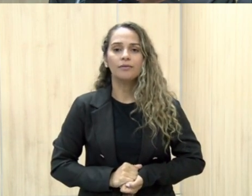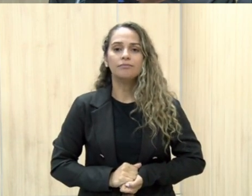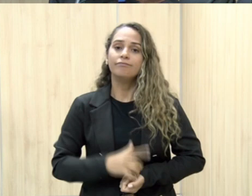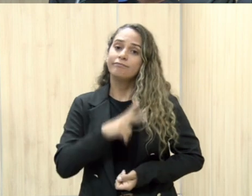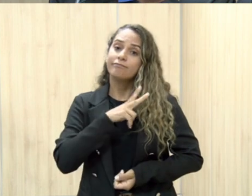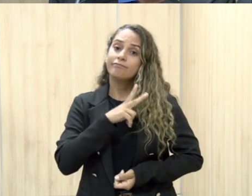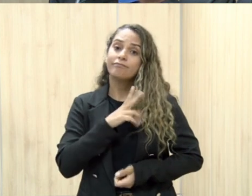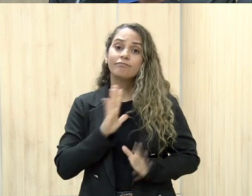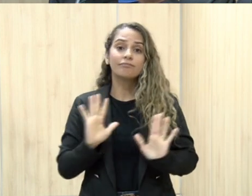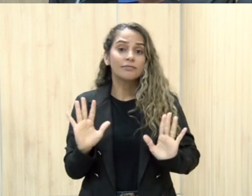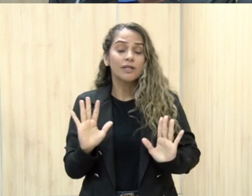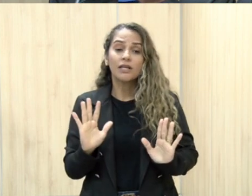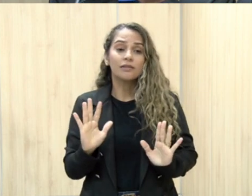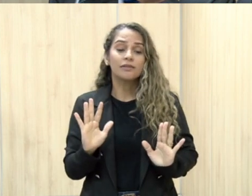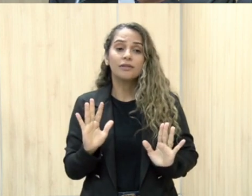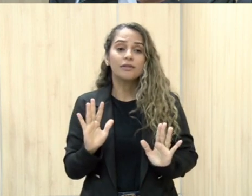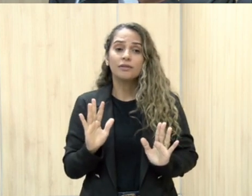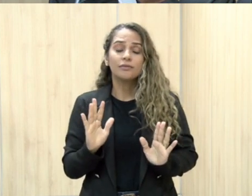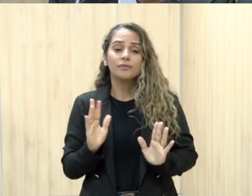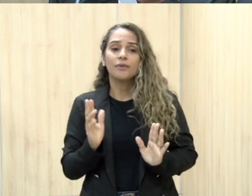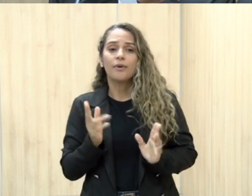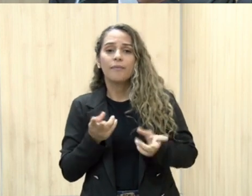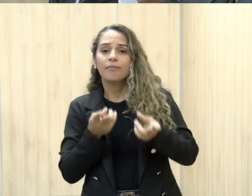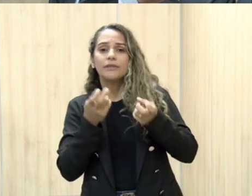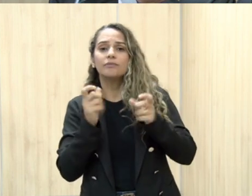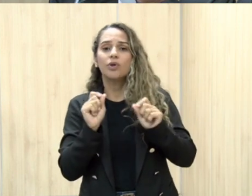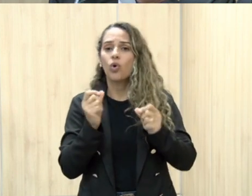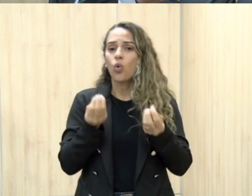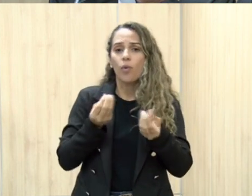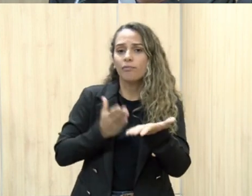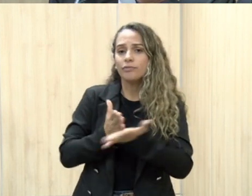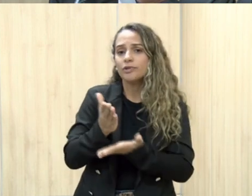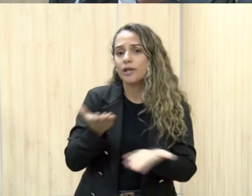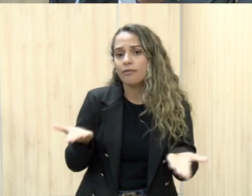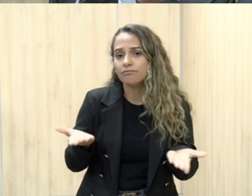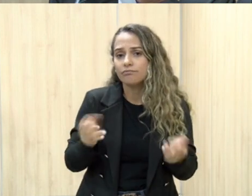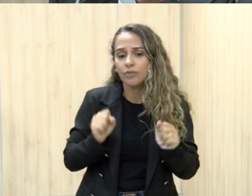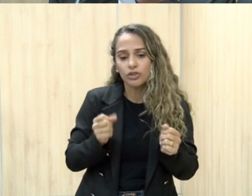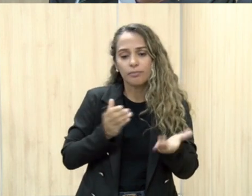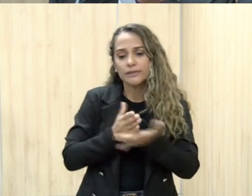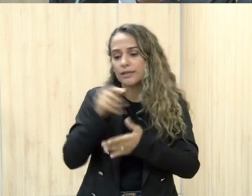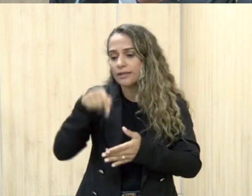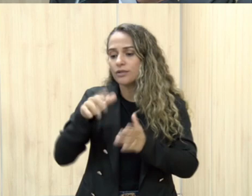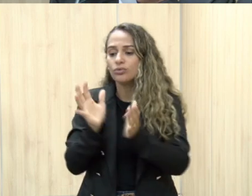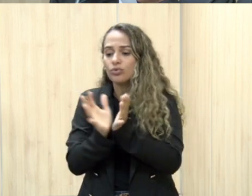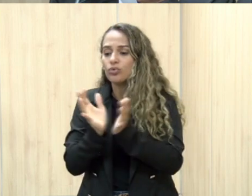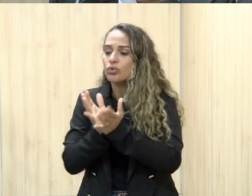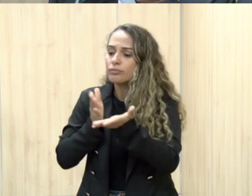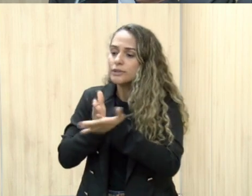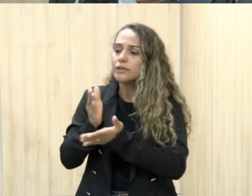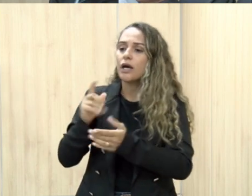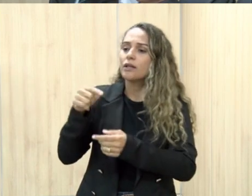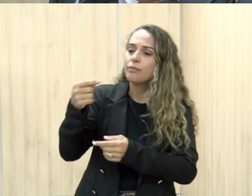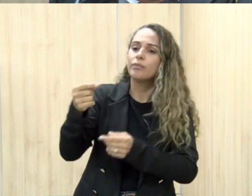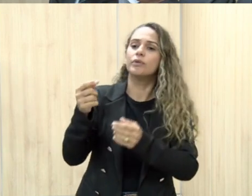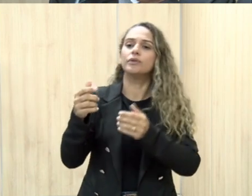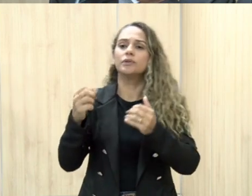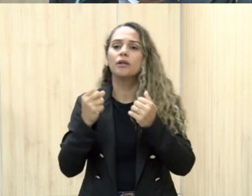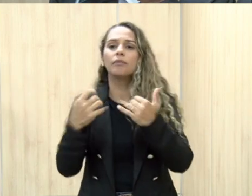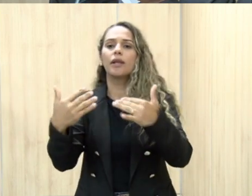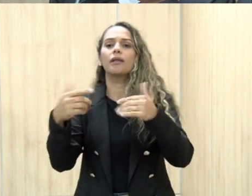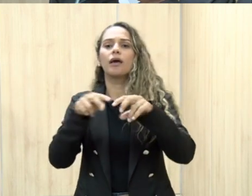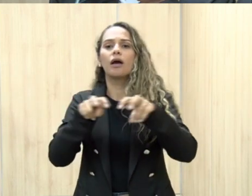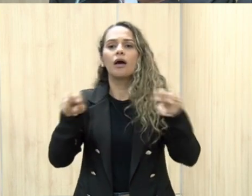particularmente não vejo como prosperar essa matéria ela pode até passar aqui na comissão será aprovada ir para o plenário